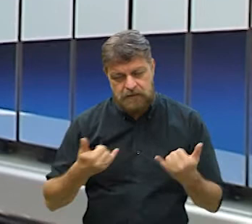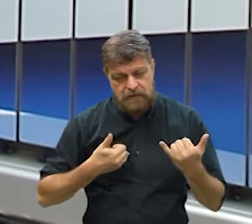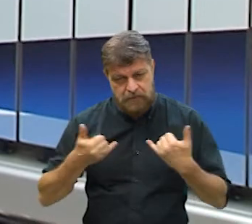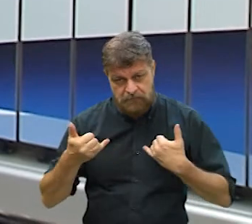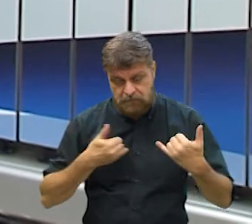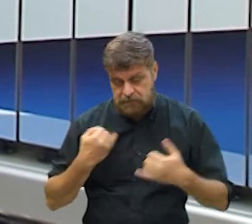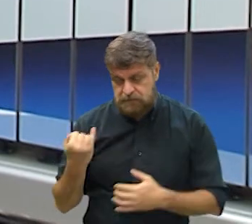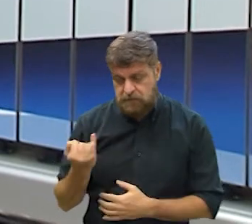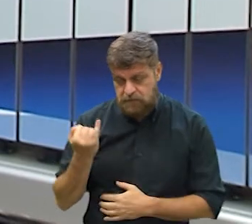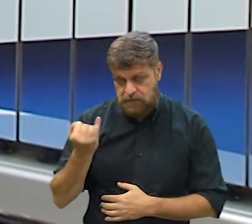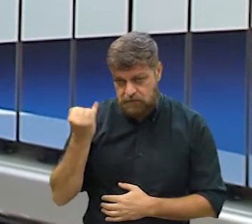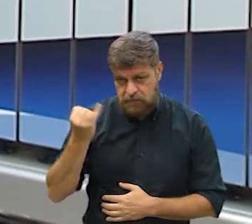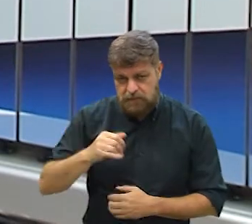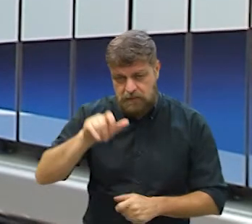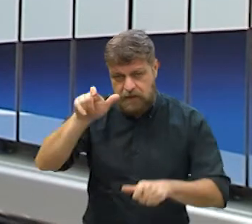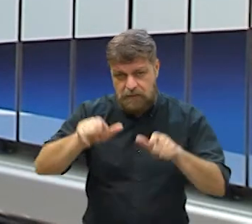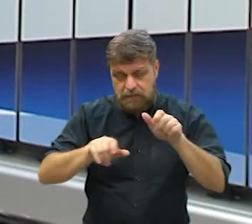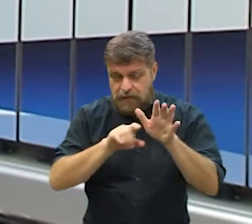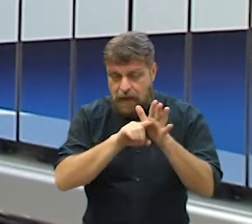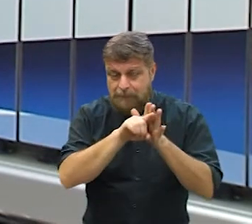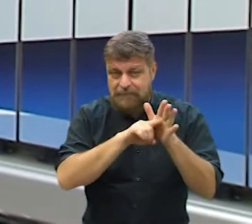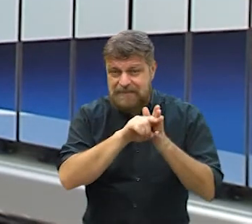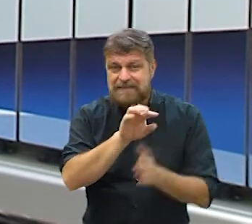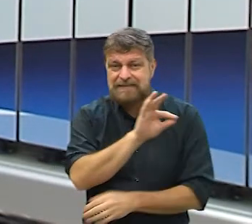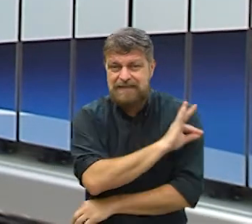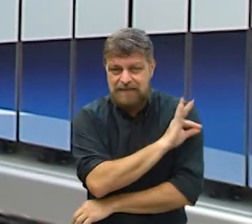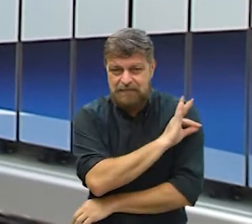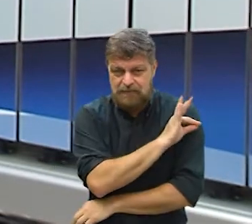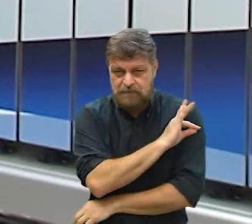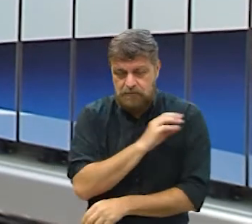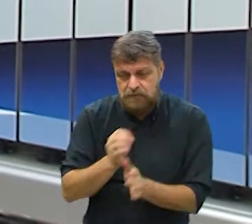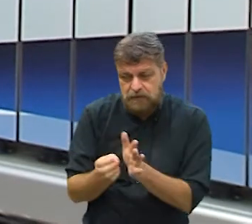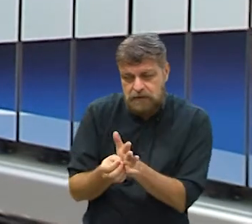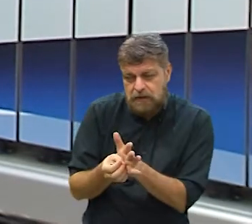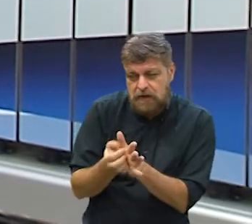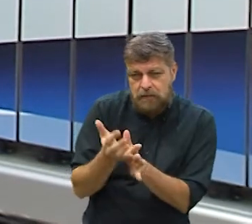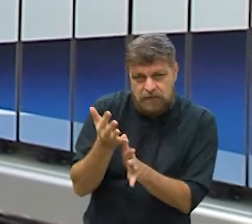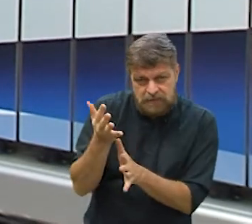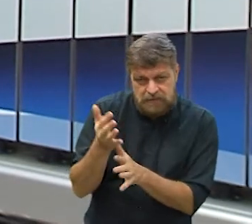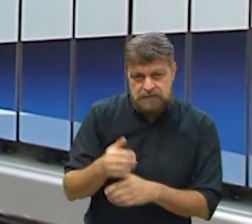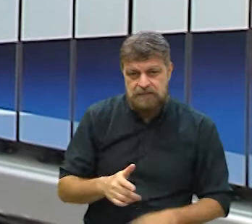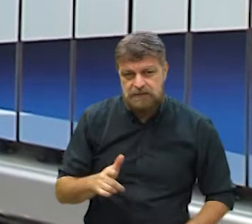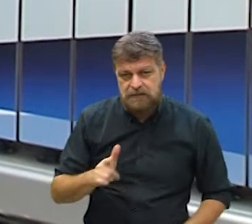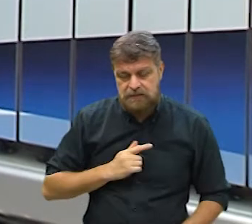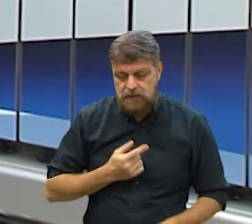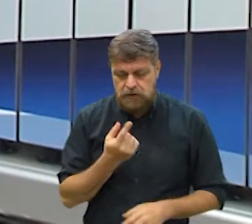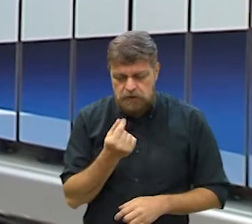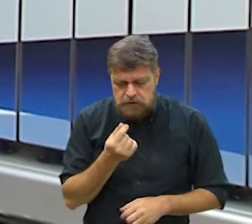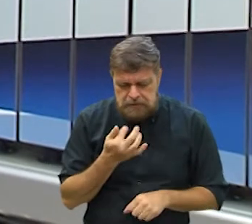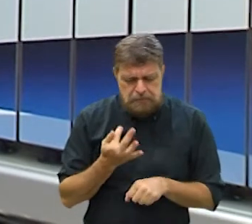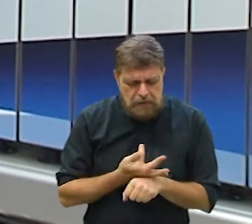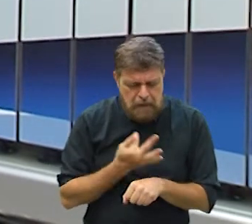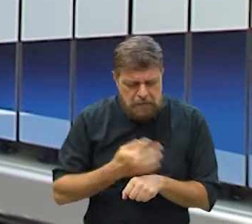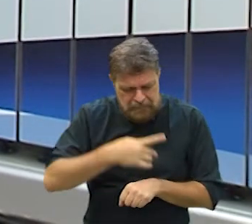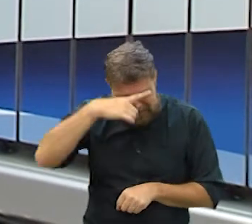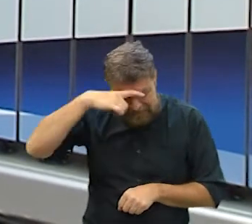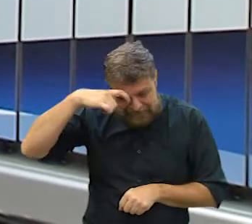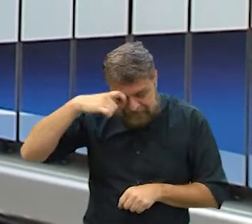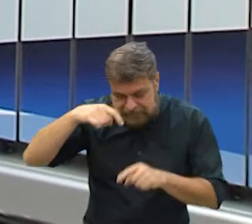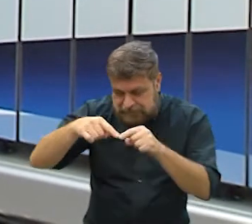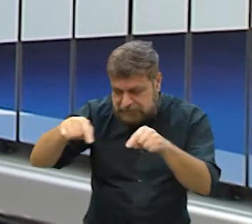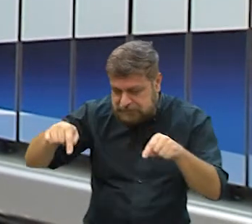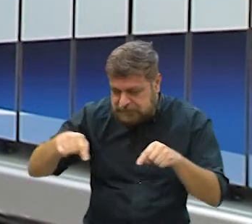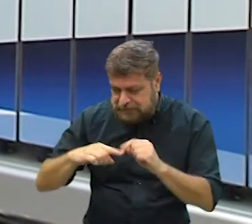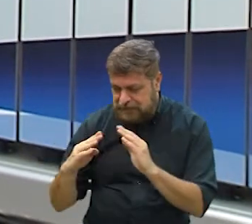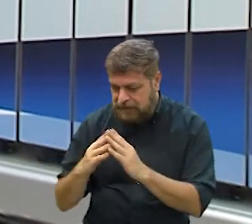informação importante para as pessoas consultarem a prefeitura, porque muitas vezes elas juntam o dinheiro, vão lá, compram